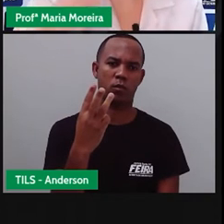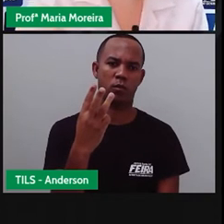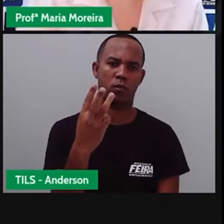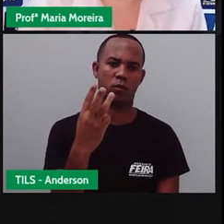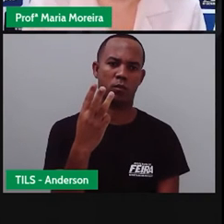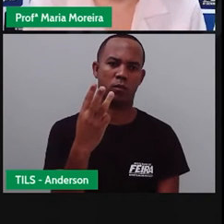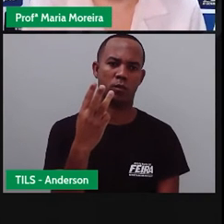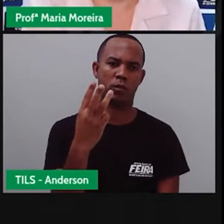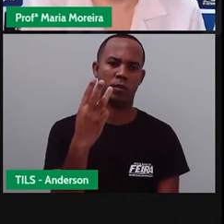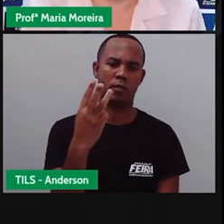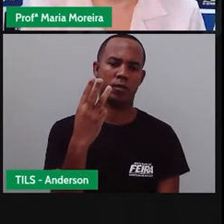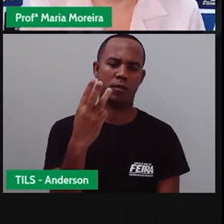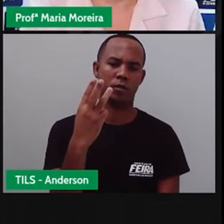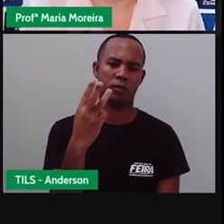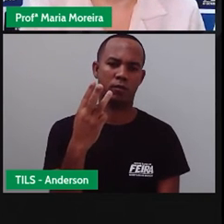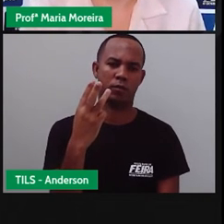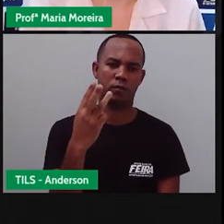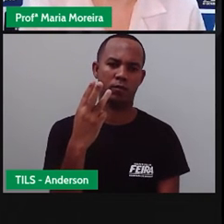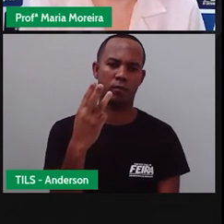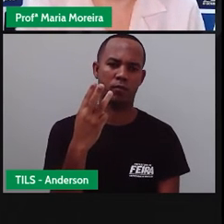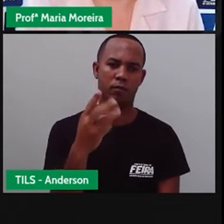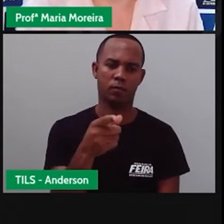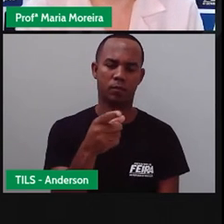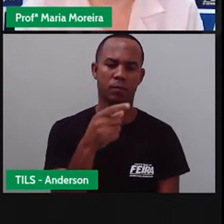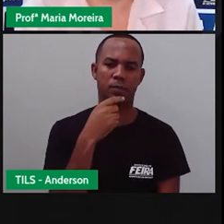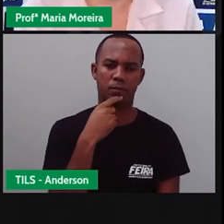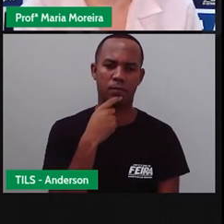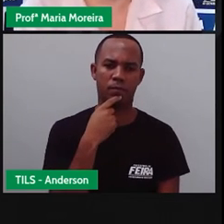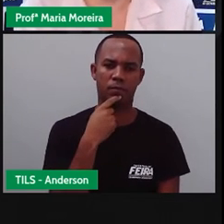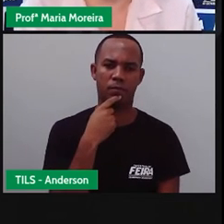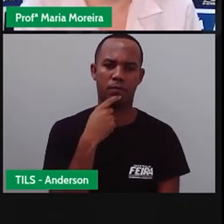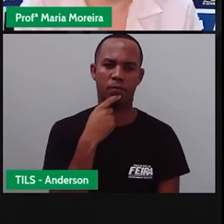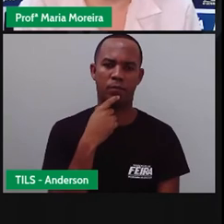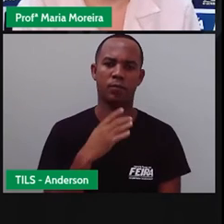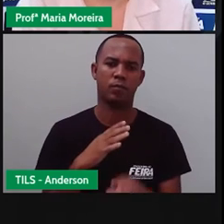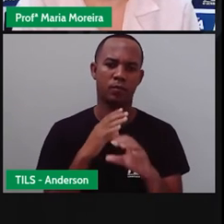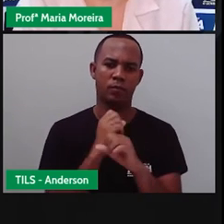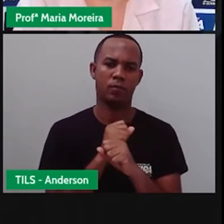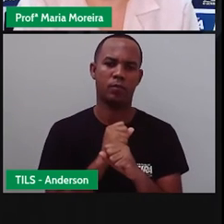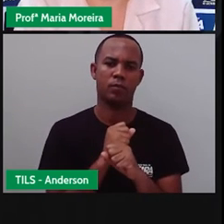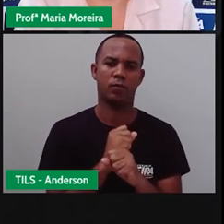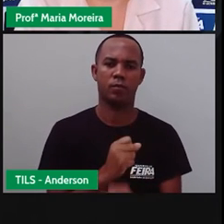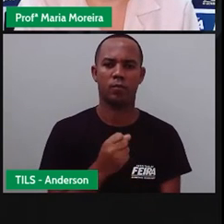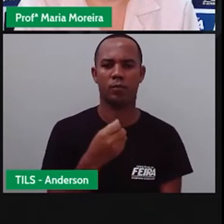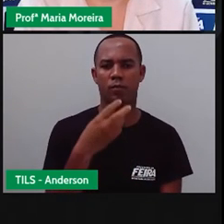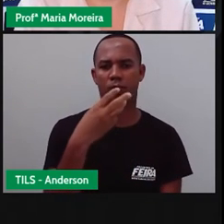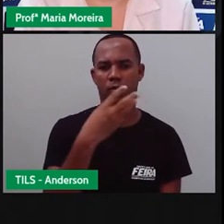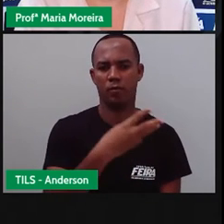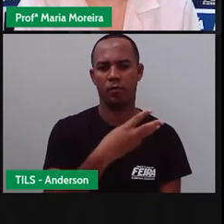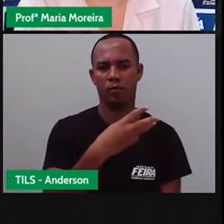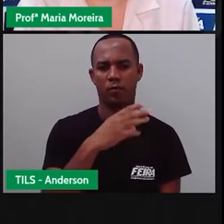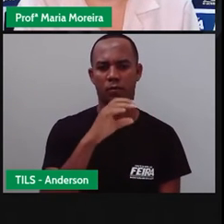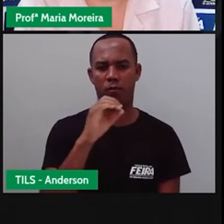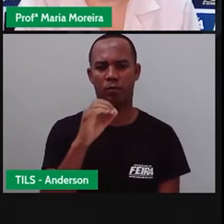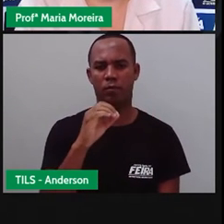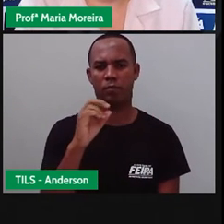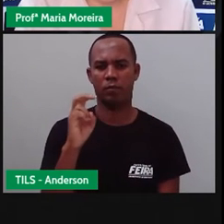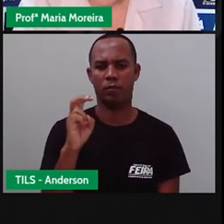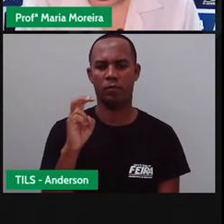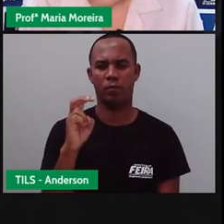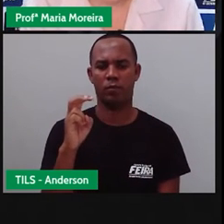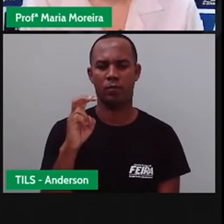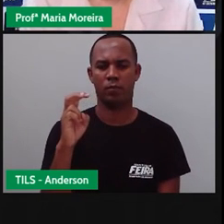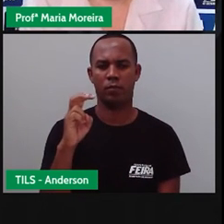mais um e dá o que ó três Então qual o total né quantos salgados foram feitos